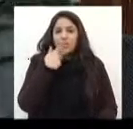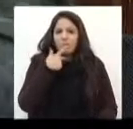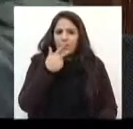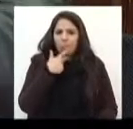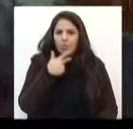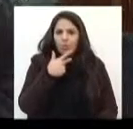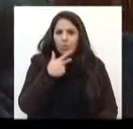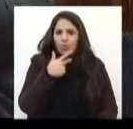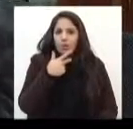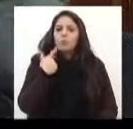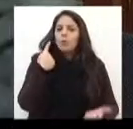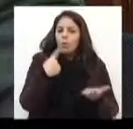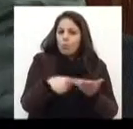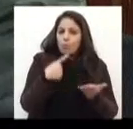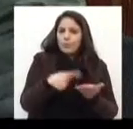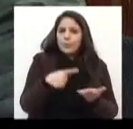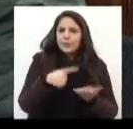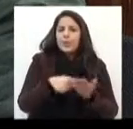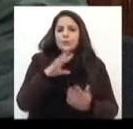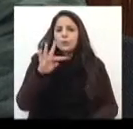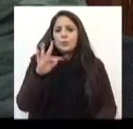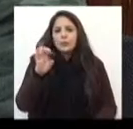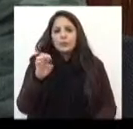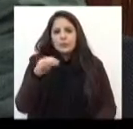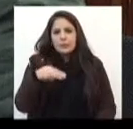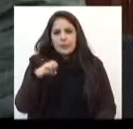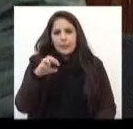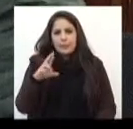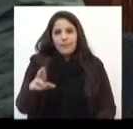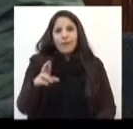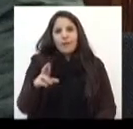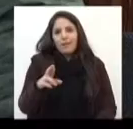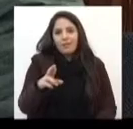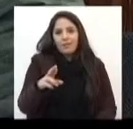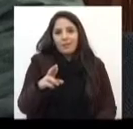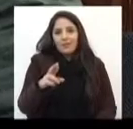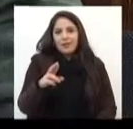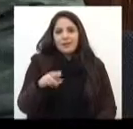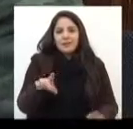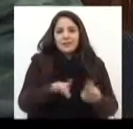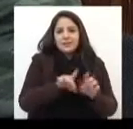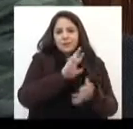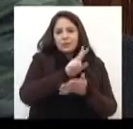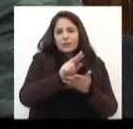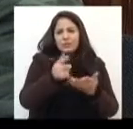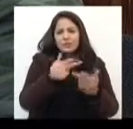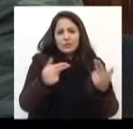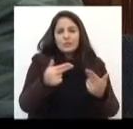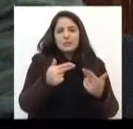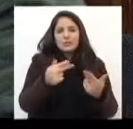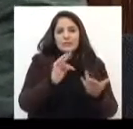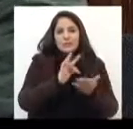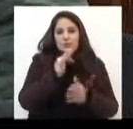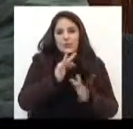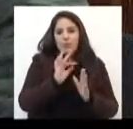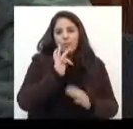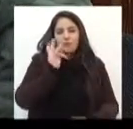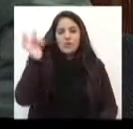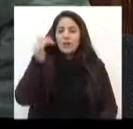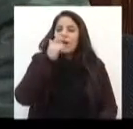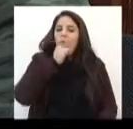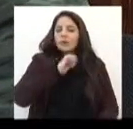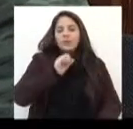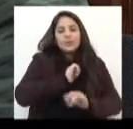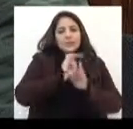coisas com o Temer e inclusive com membros do Superior Tribunal Federal. Então está mais do